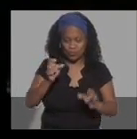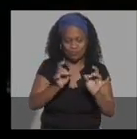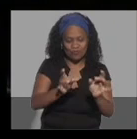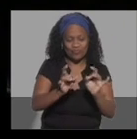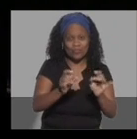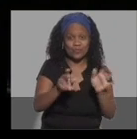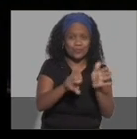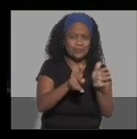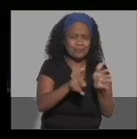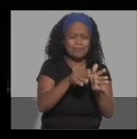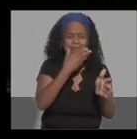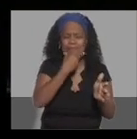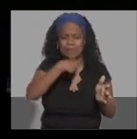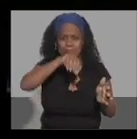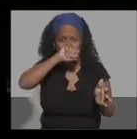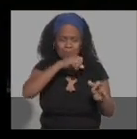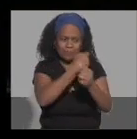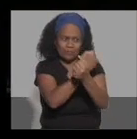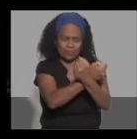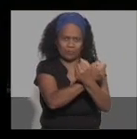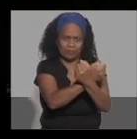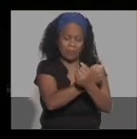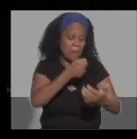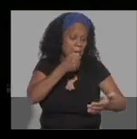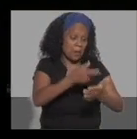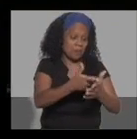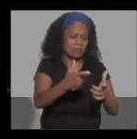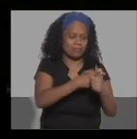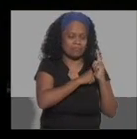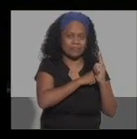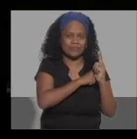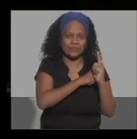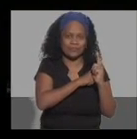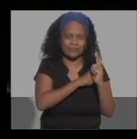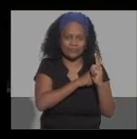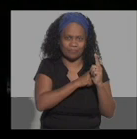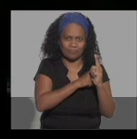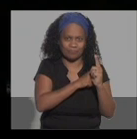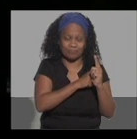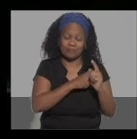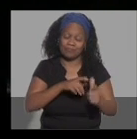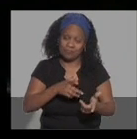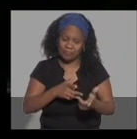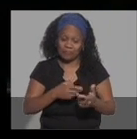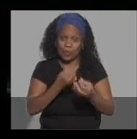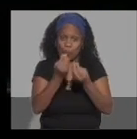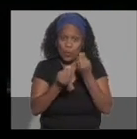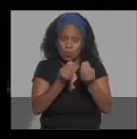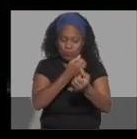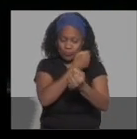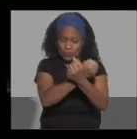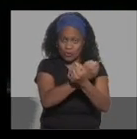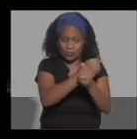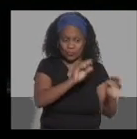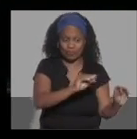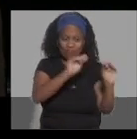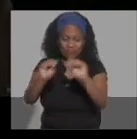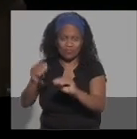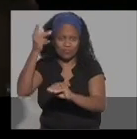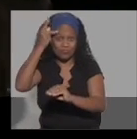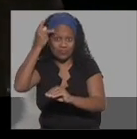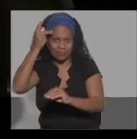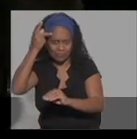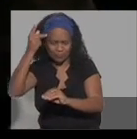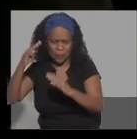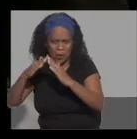pelo próprio pai como escravo pra pagar uma dívida de jogo na condição de escravo ele se muda para são